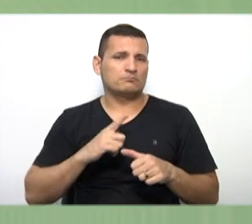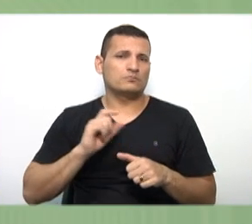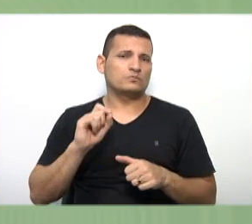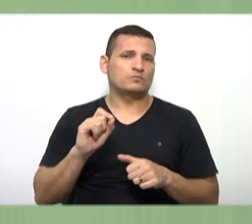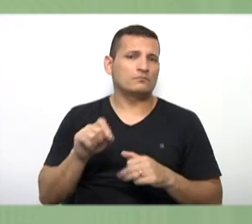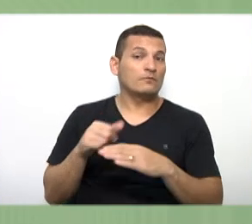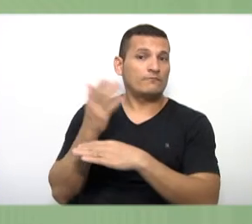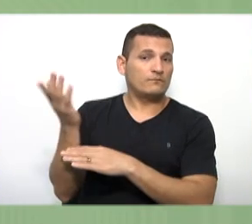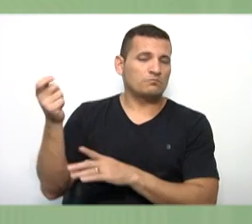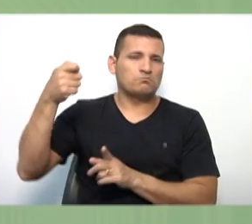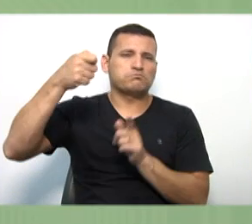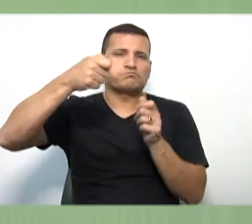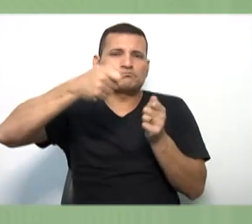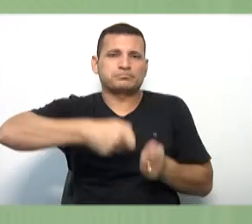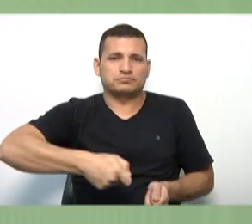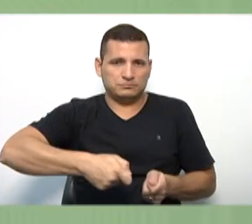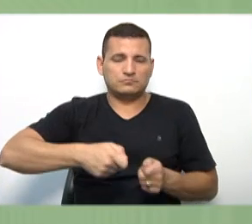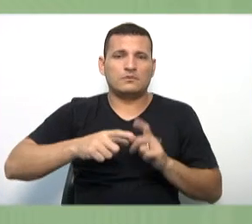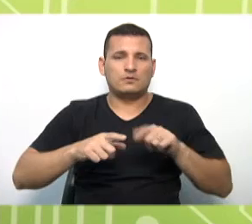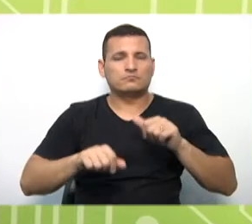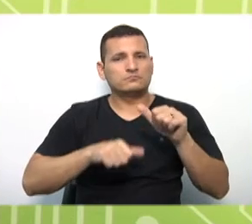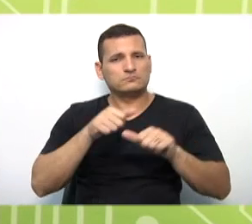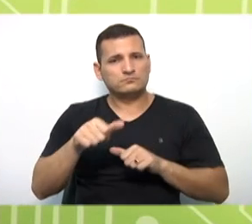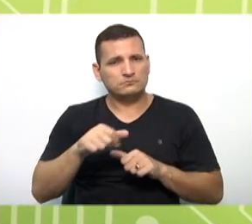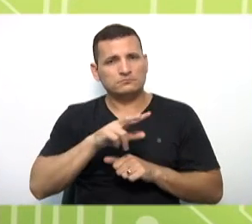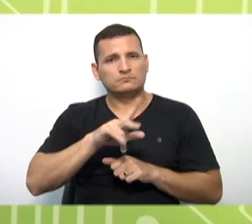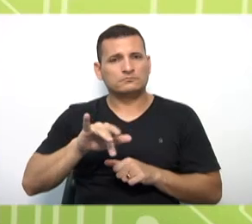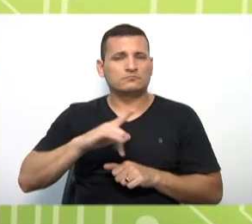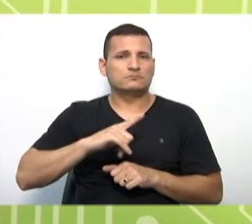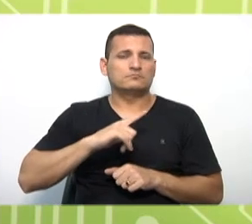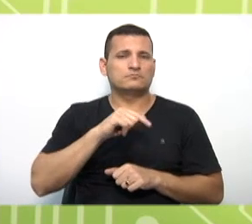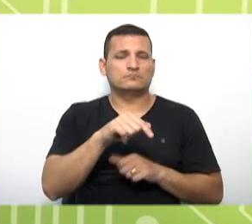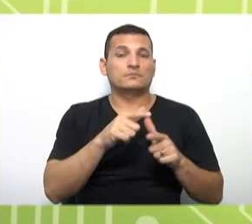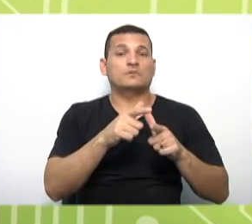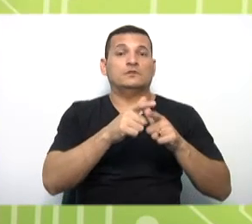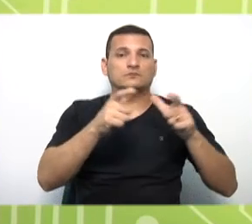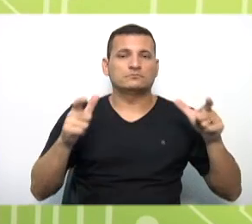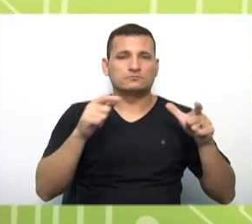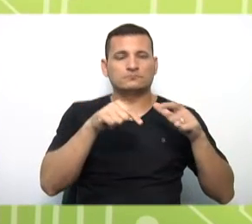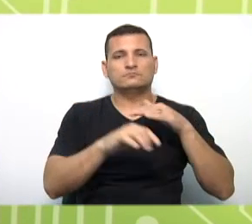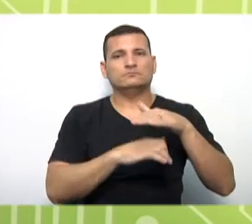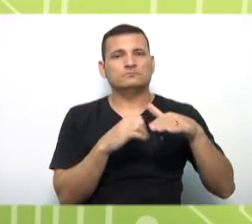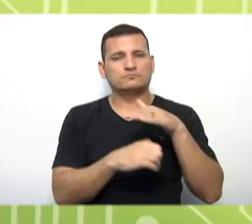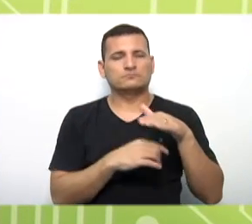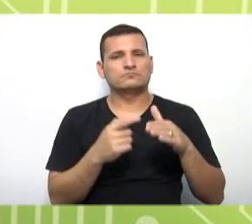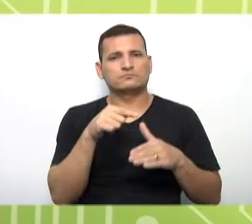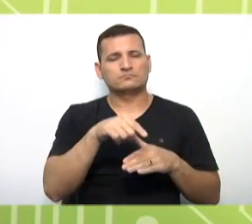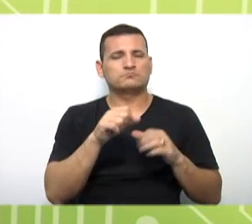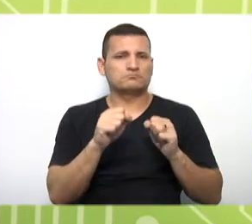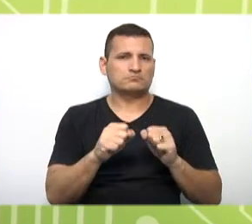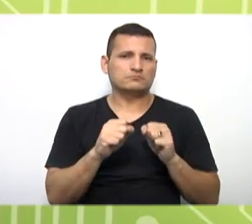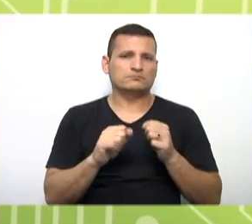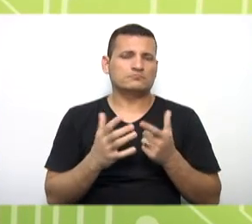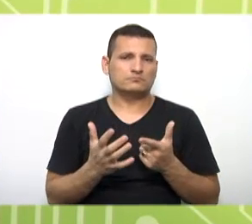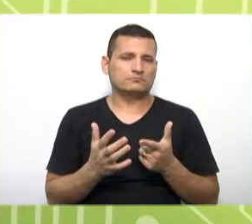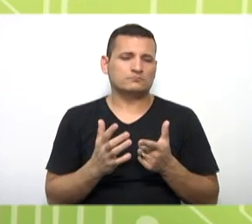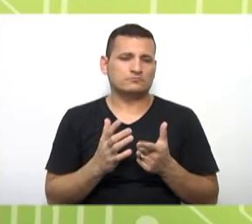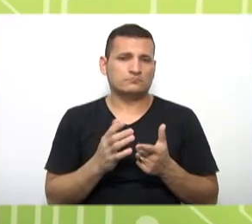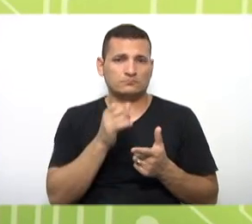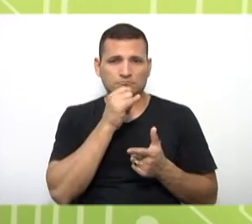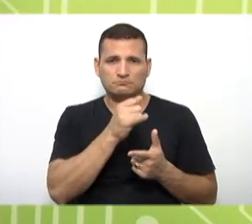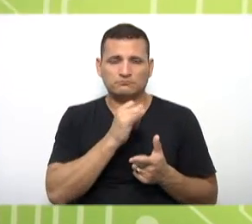mercado, é uma mudança que vai trazer um crescimento para a organização e aí pode estar, se a gente